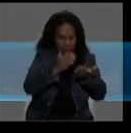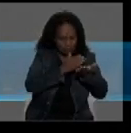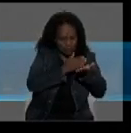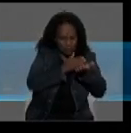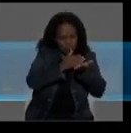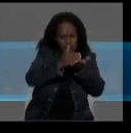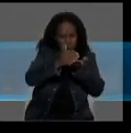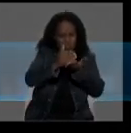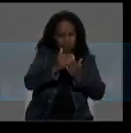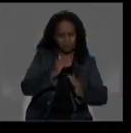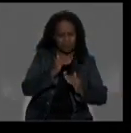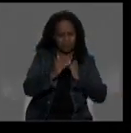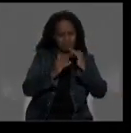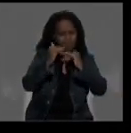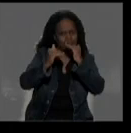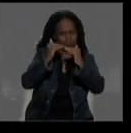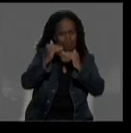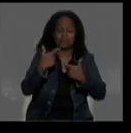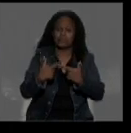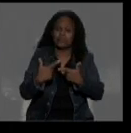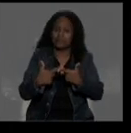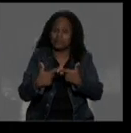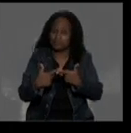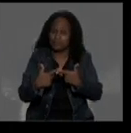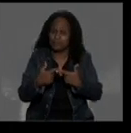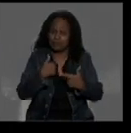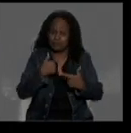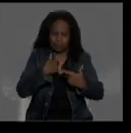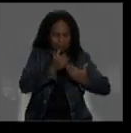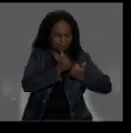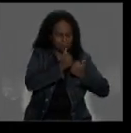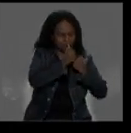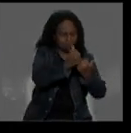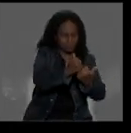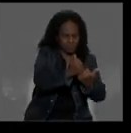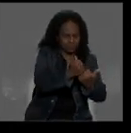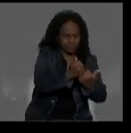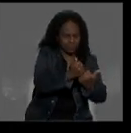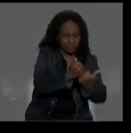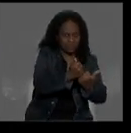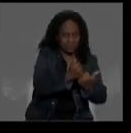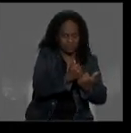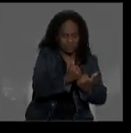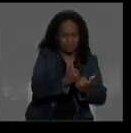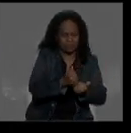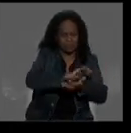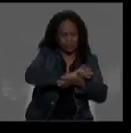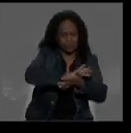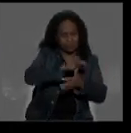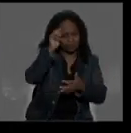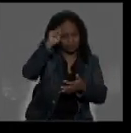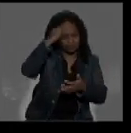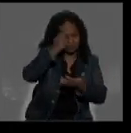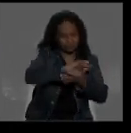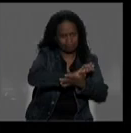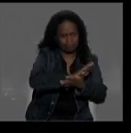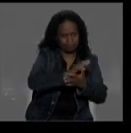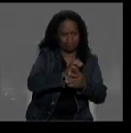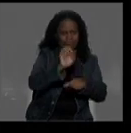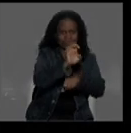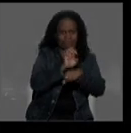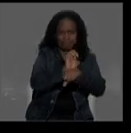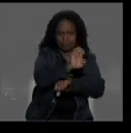início do processo. Porque eu estava como assessora na Superintendência de Igualdade Racial do Estado,